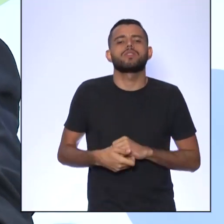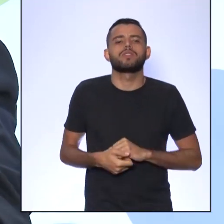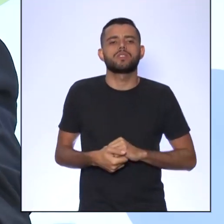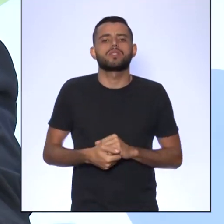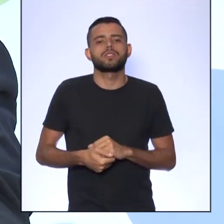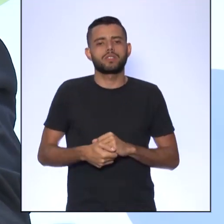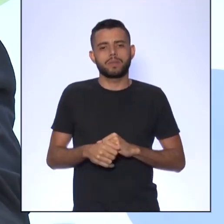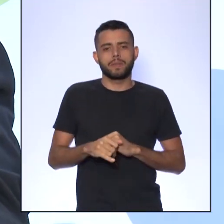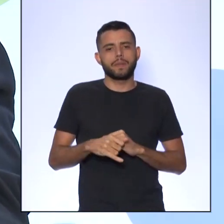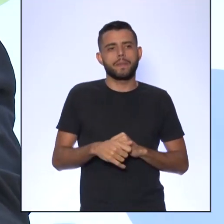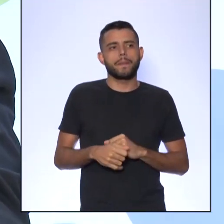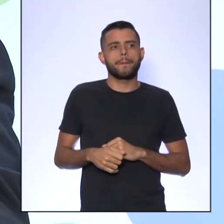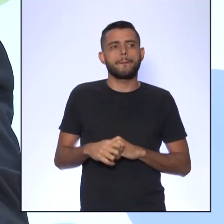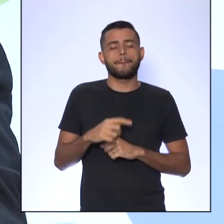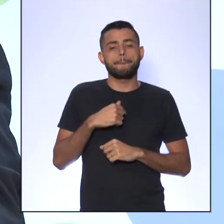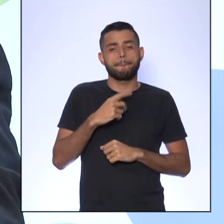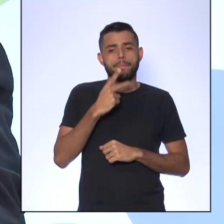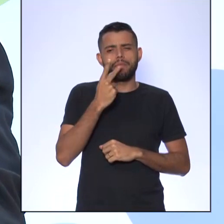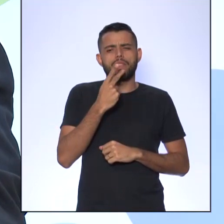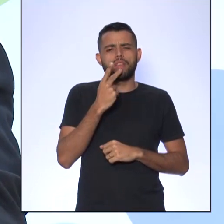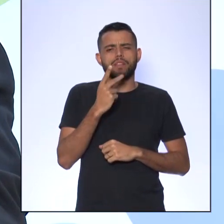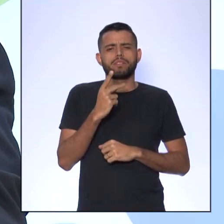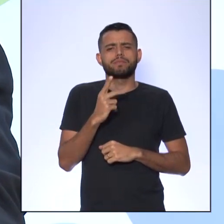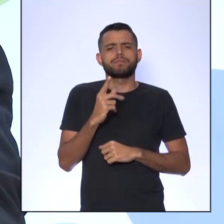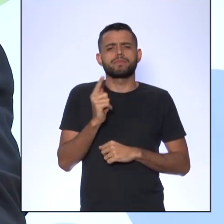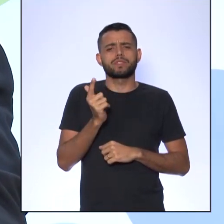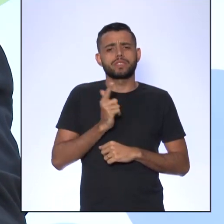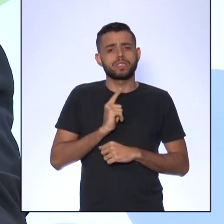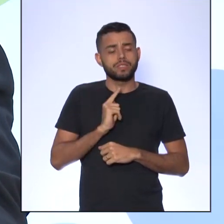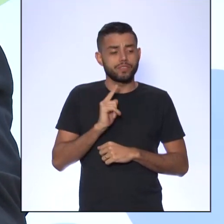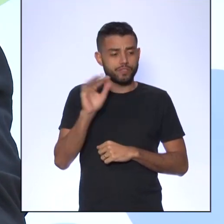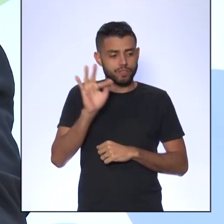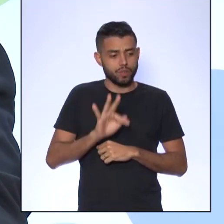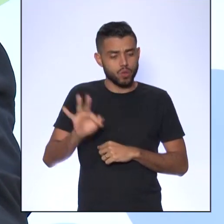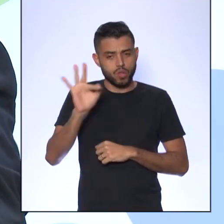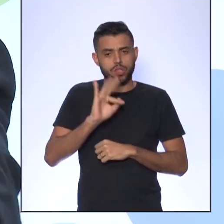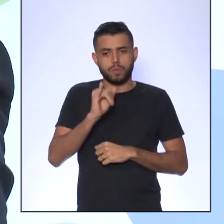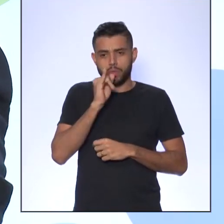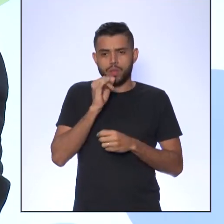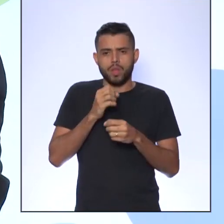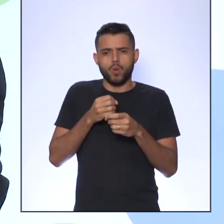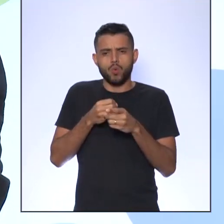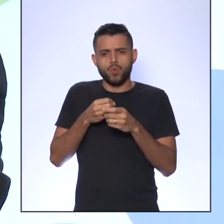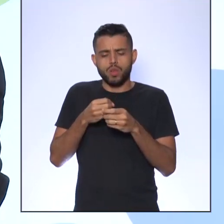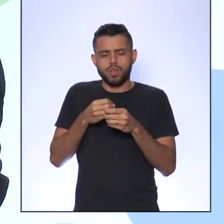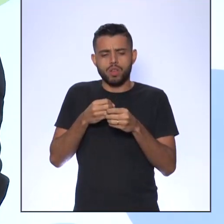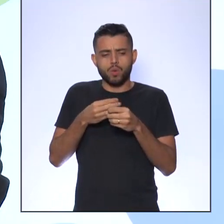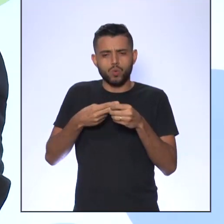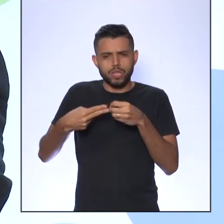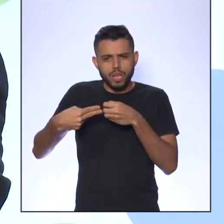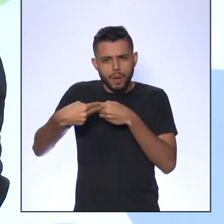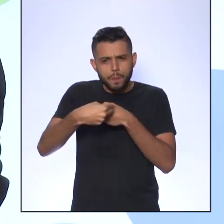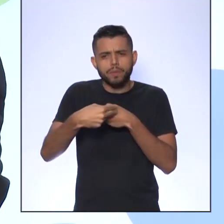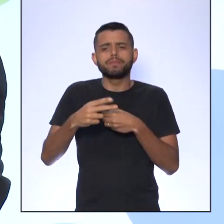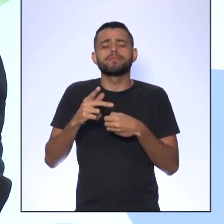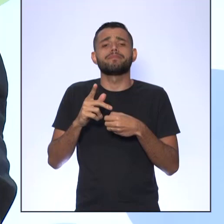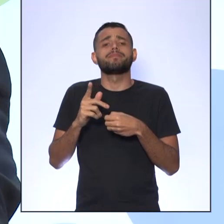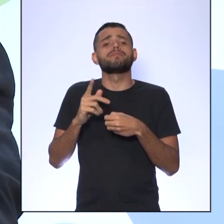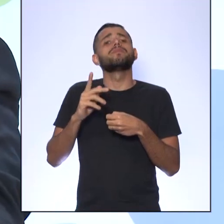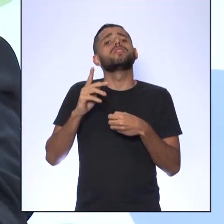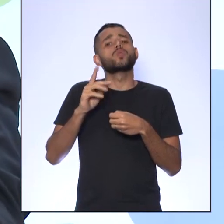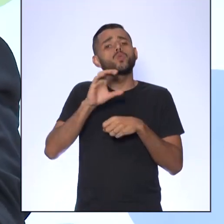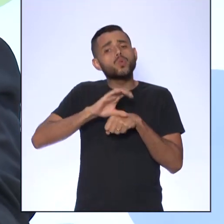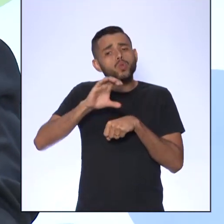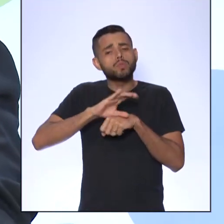em 2 minutos, nós temos já universidades como a Unicamp, para o curso de matemática, você já pode aproveitar